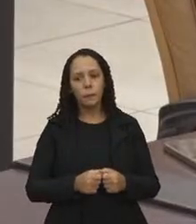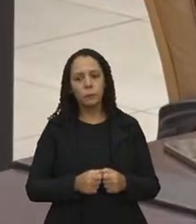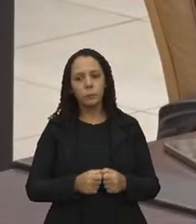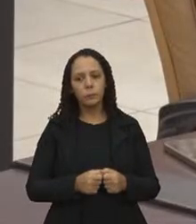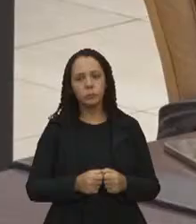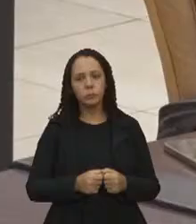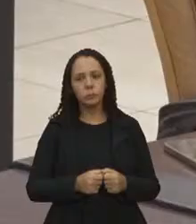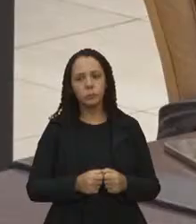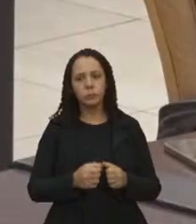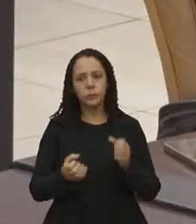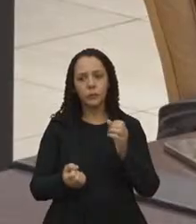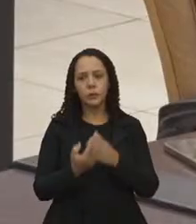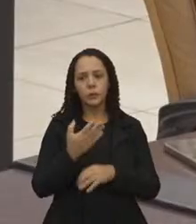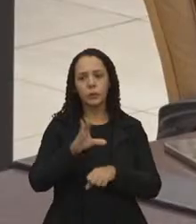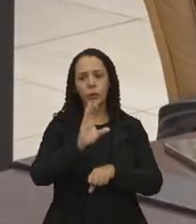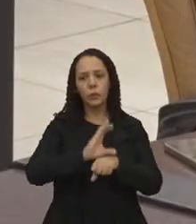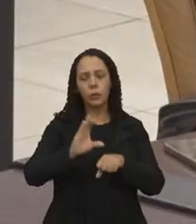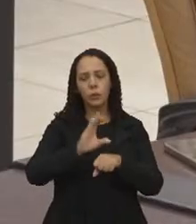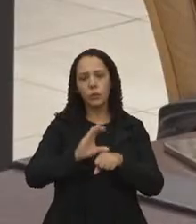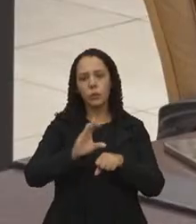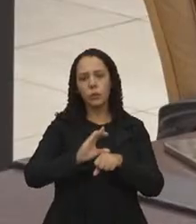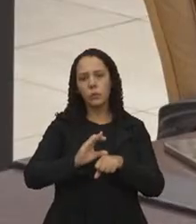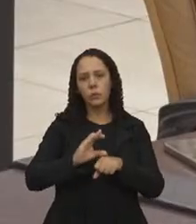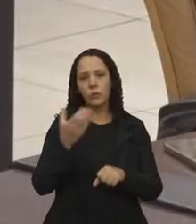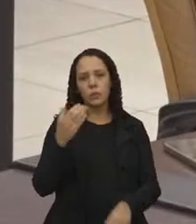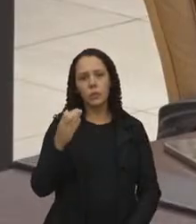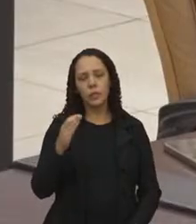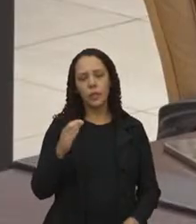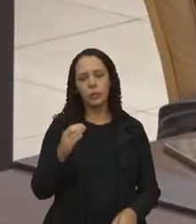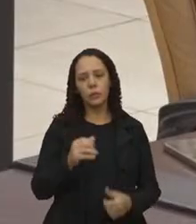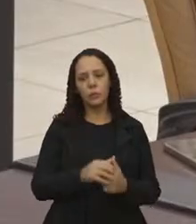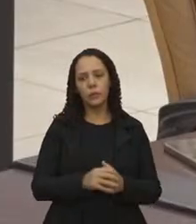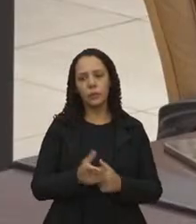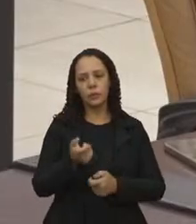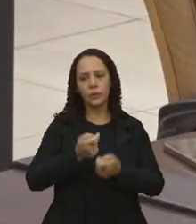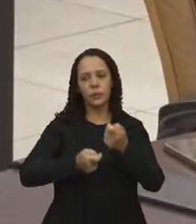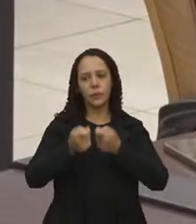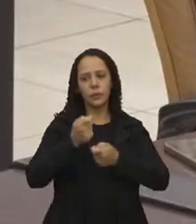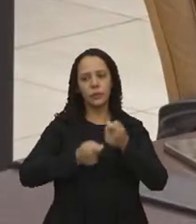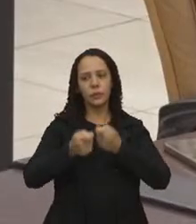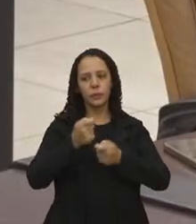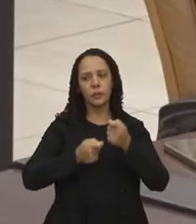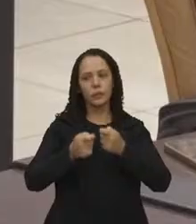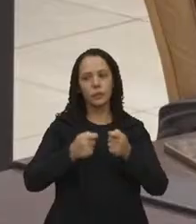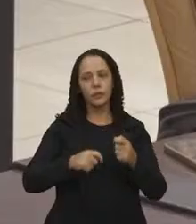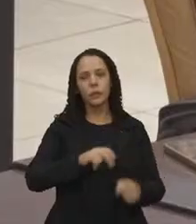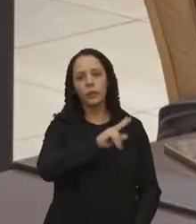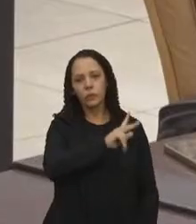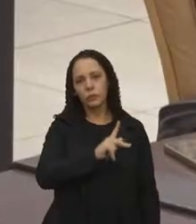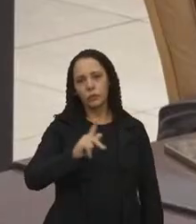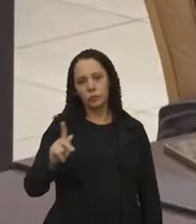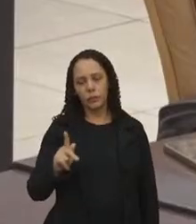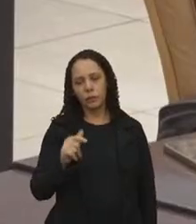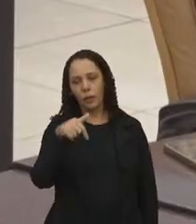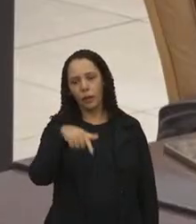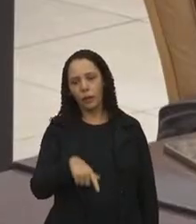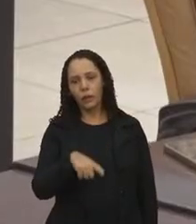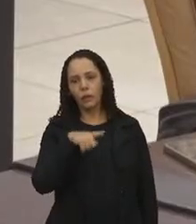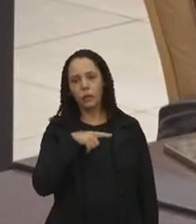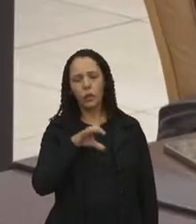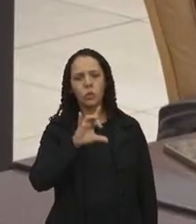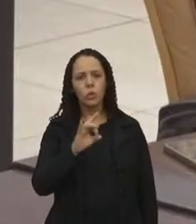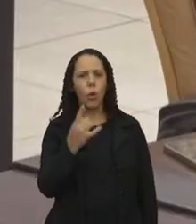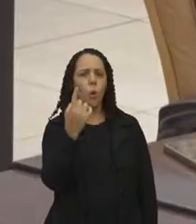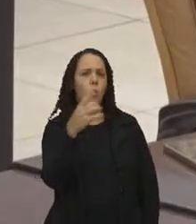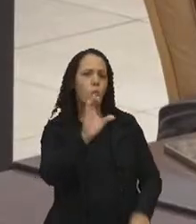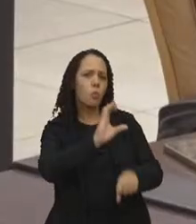para a criação de cursos de ciências econômicas aqui no Vale do Paraíba. O Vale ele tem só um curso de ciências econômicas, que é